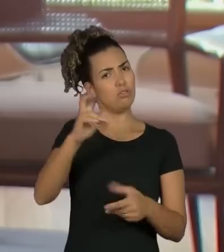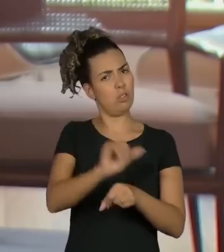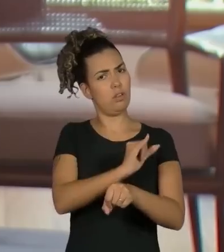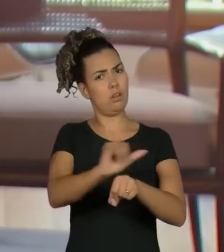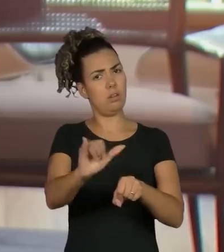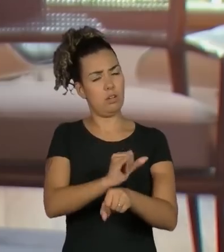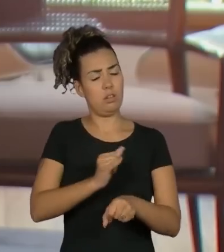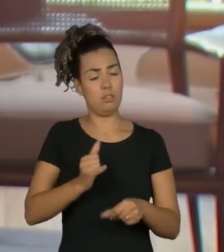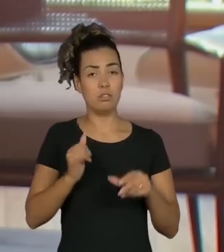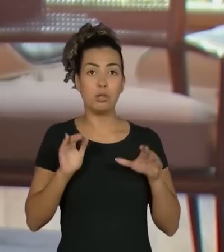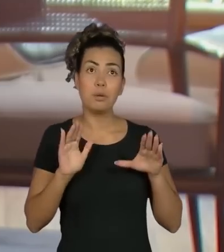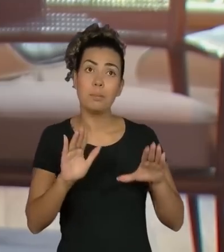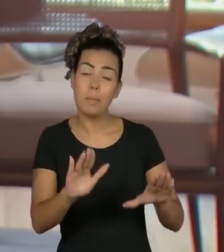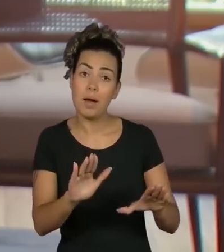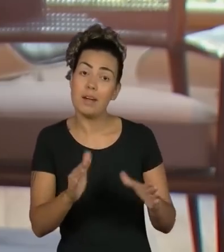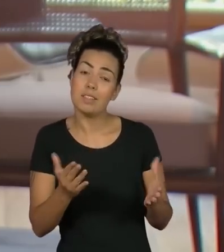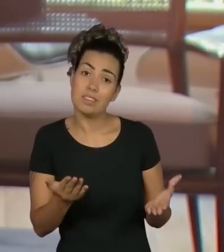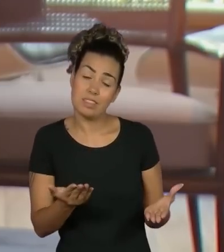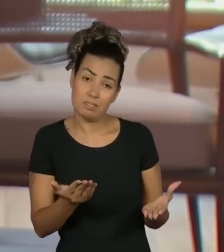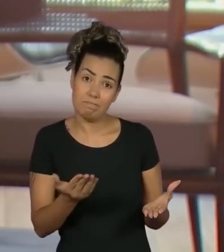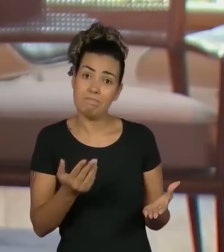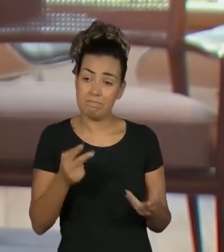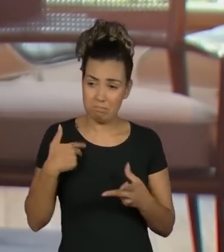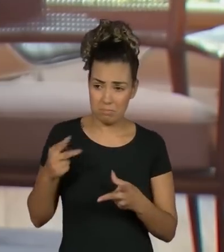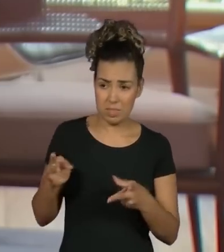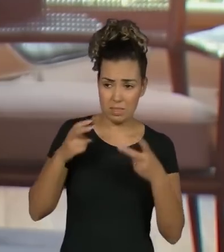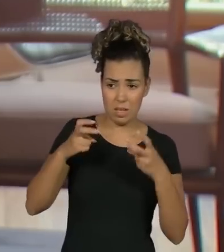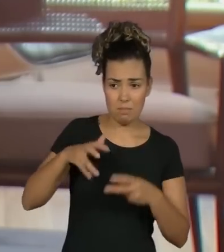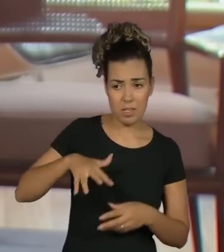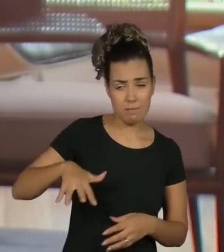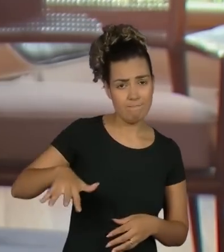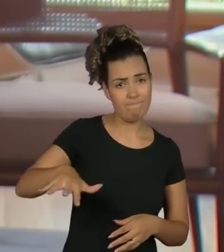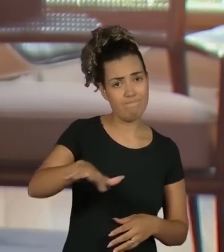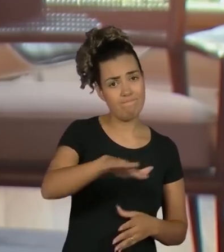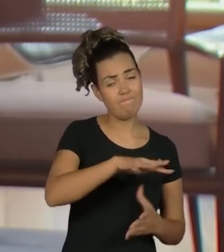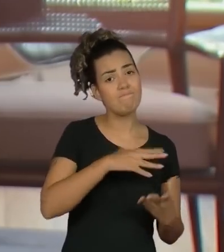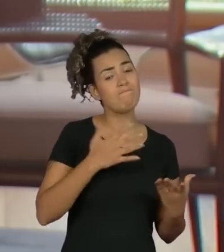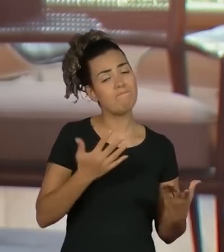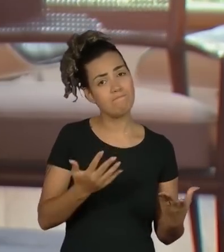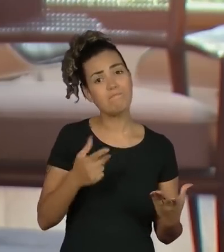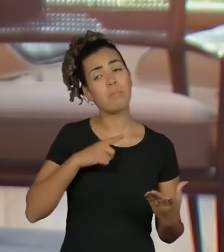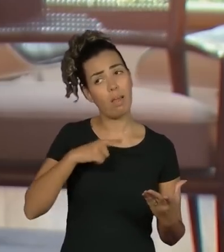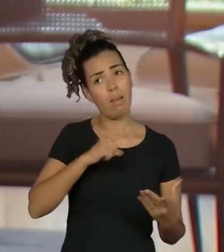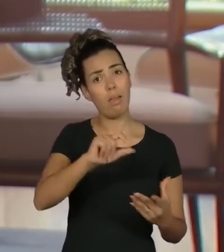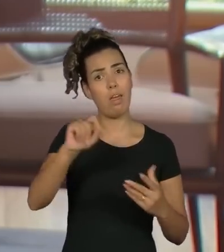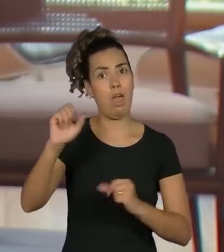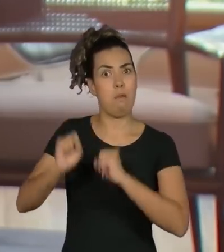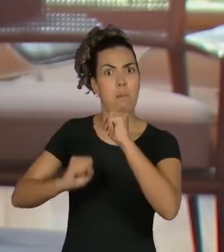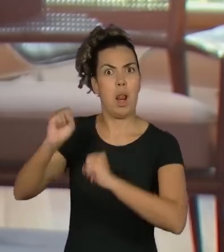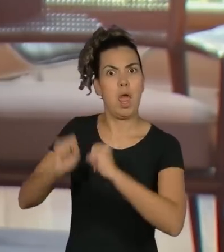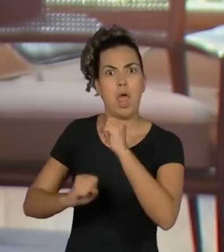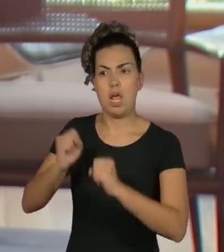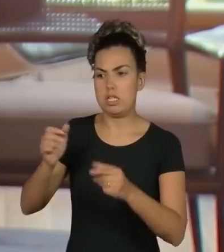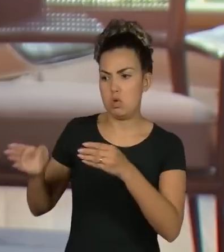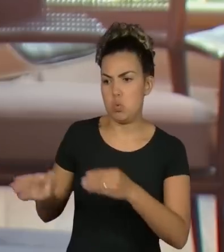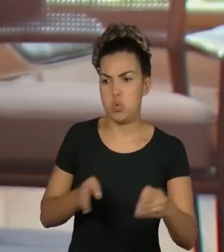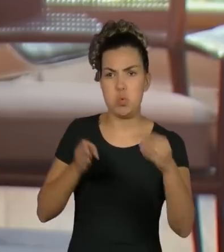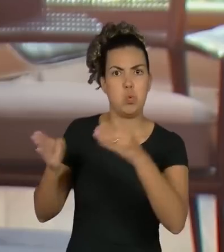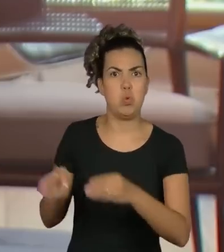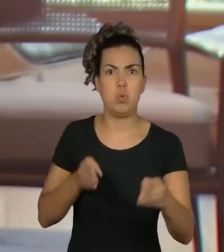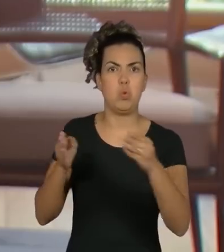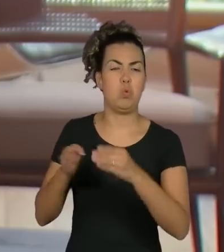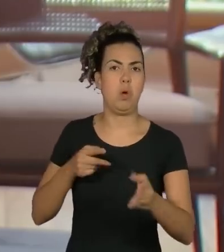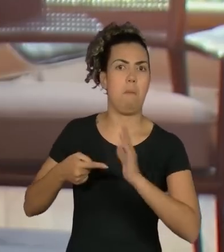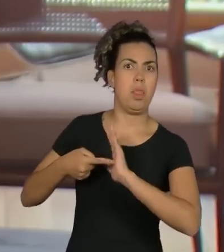tendência é caminhar para um volume maior de empresas trabalhando, produzindo peças